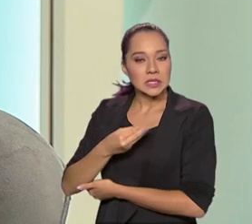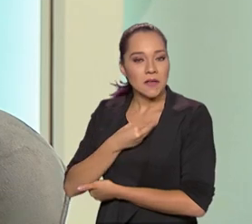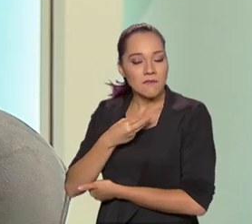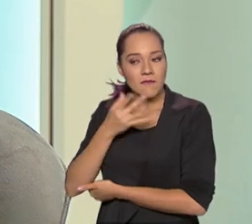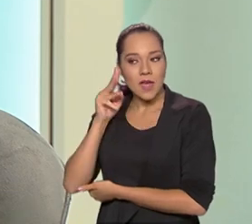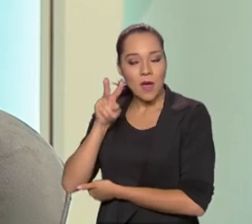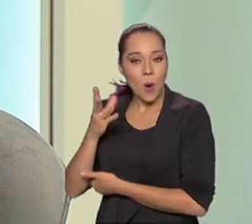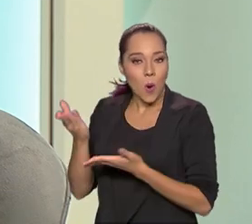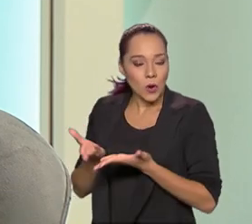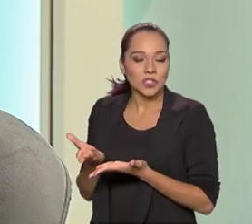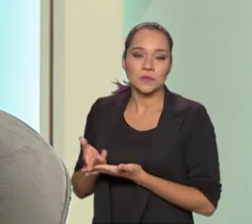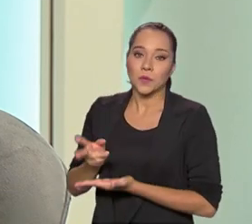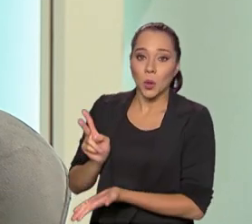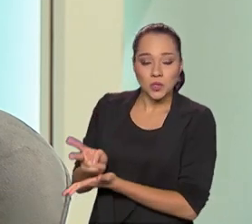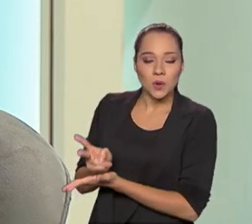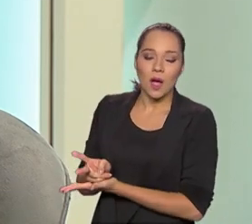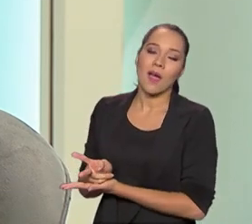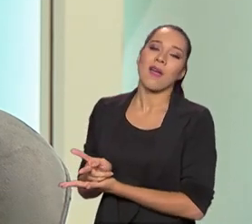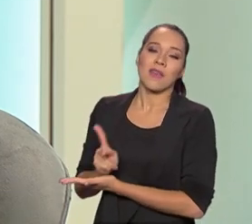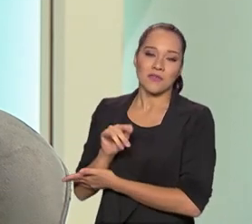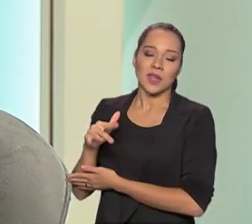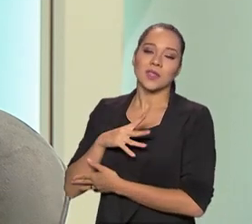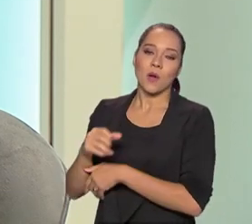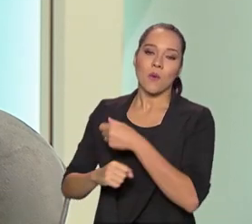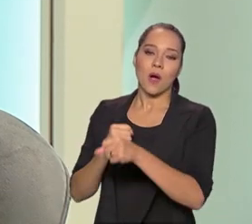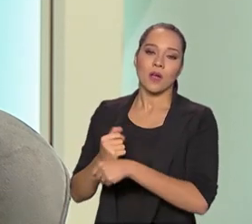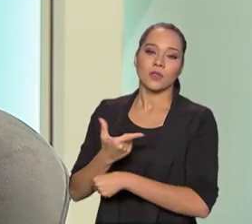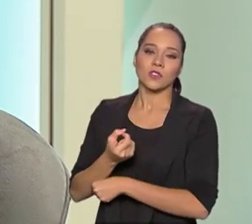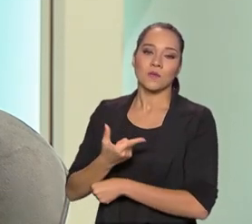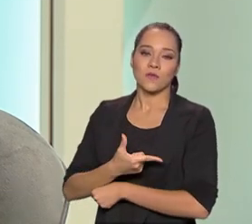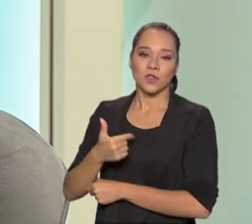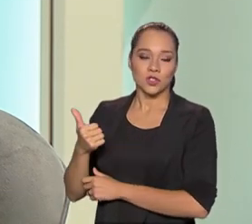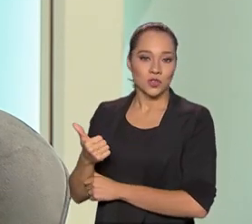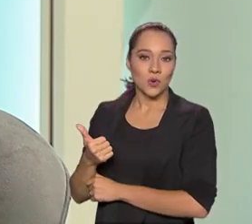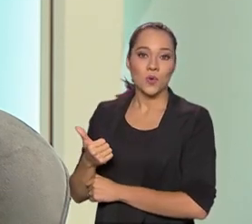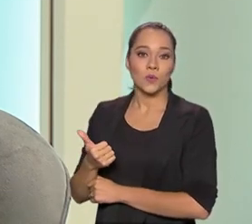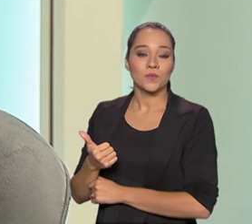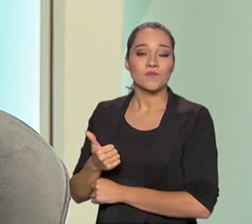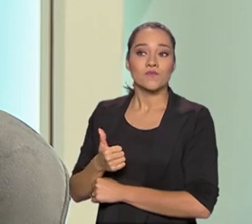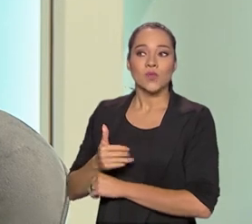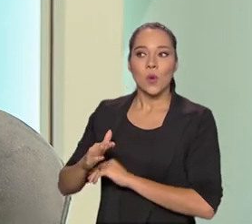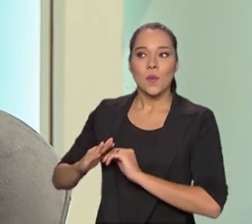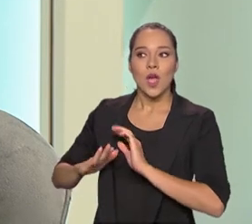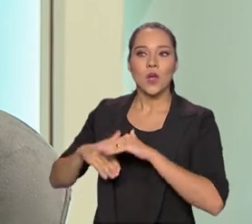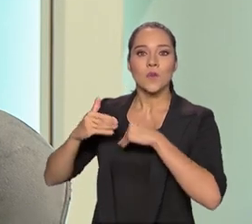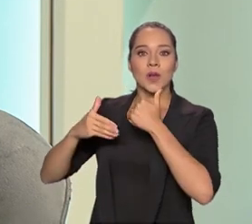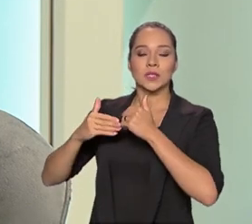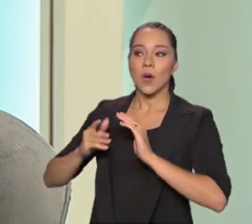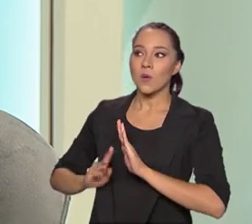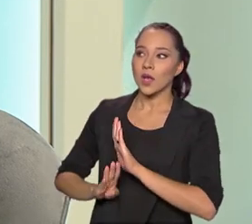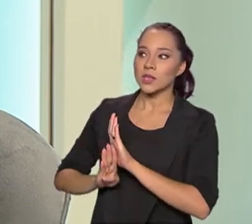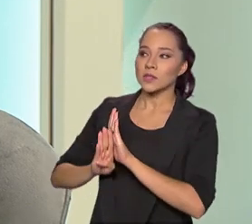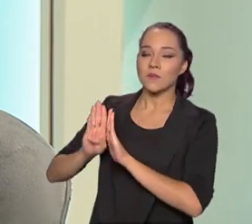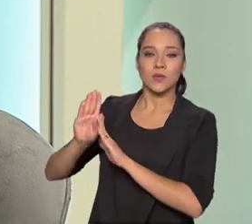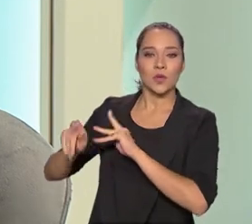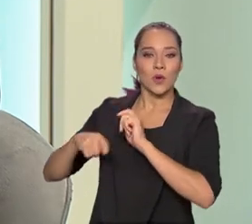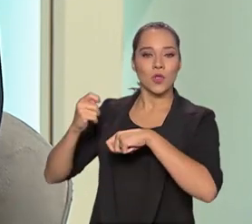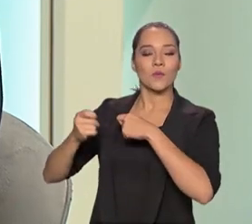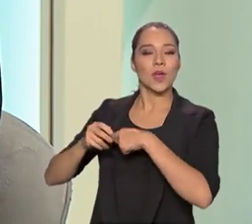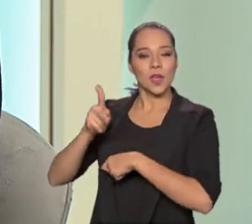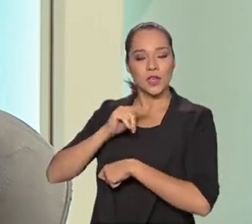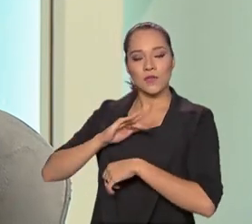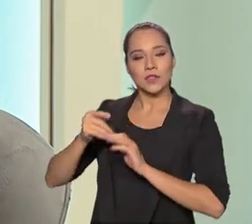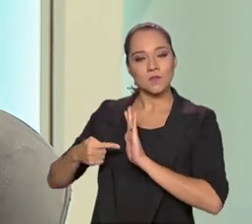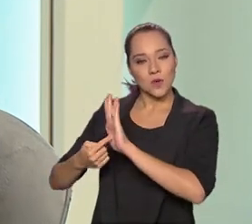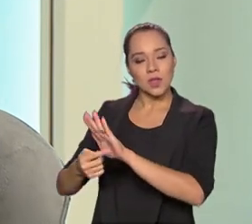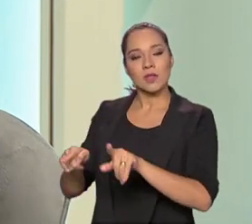hoje, certamente nós teremos um ano de 2021 com uma recuperação e um crescimento da economia que vai se